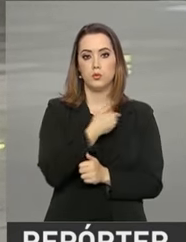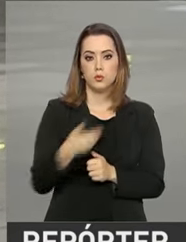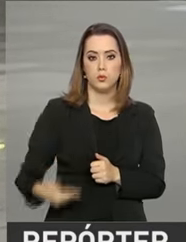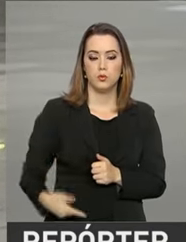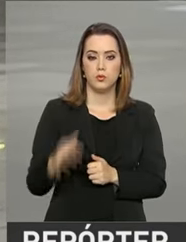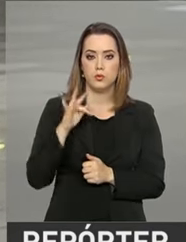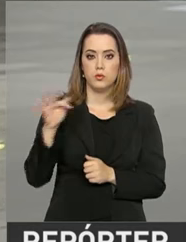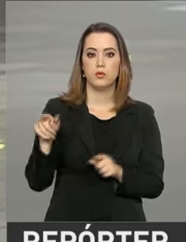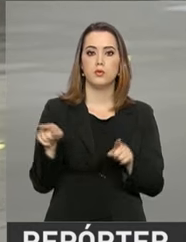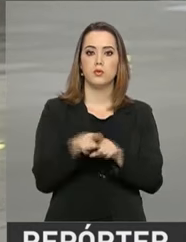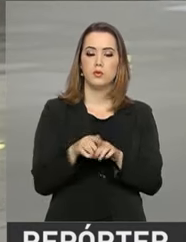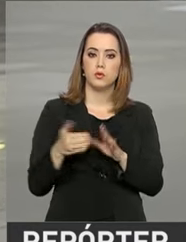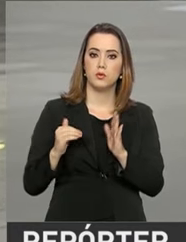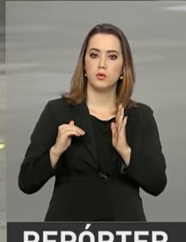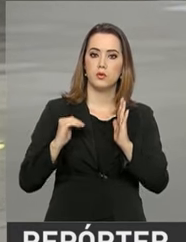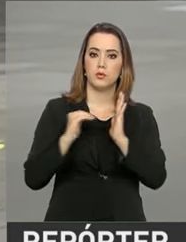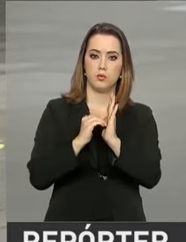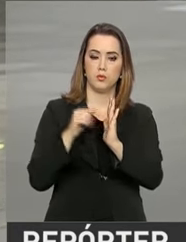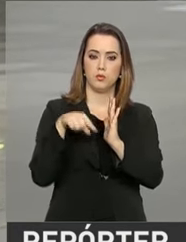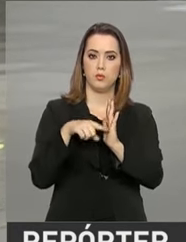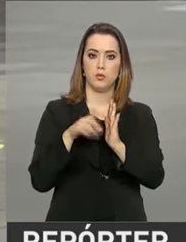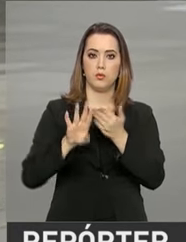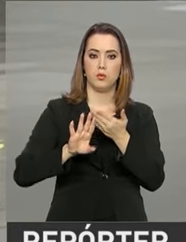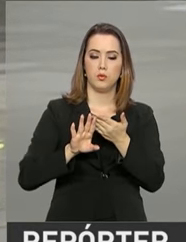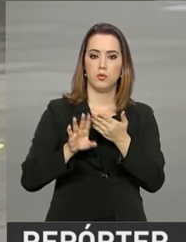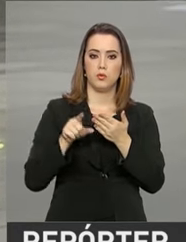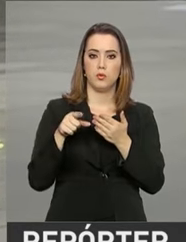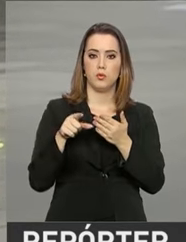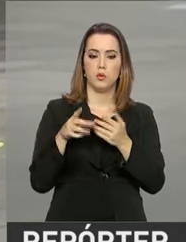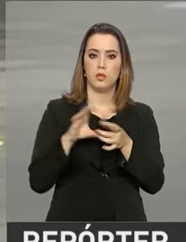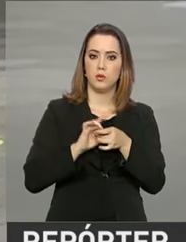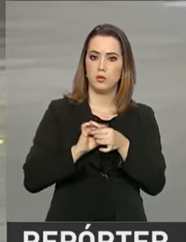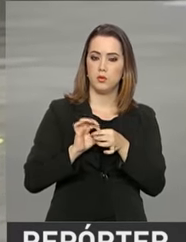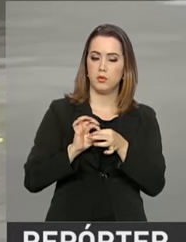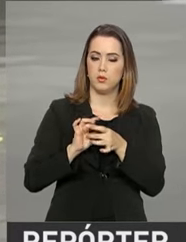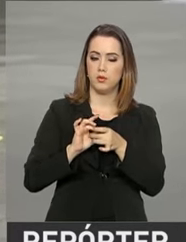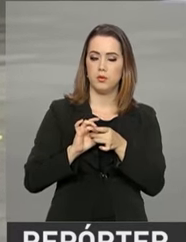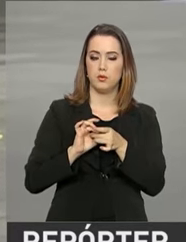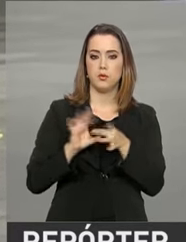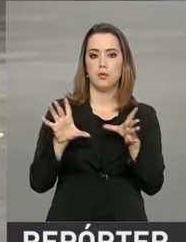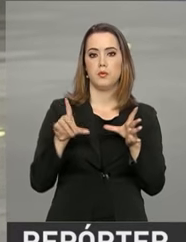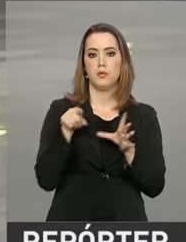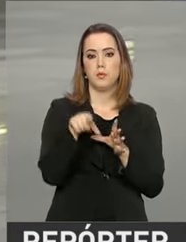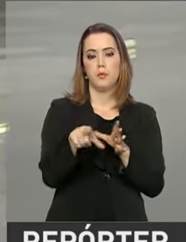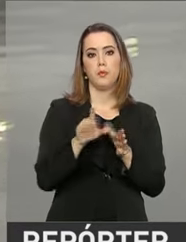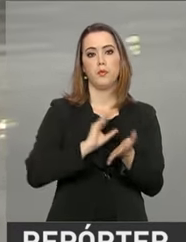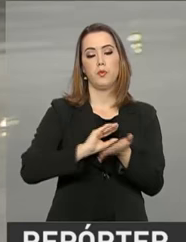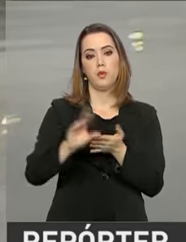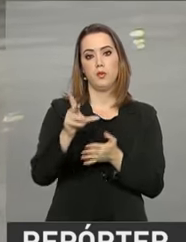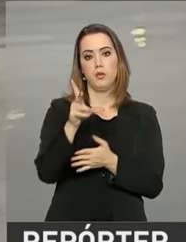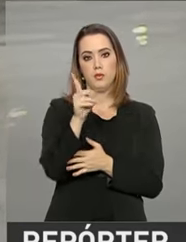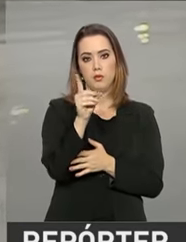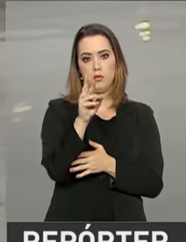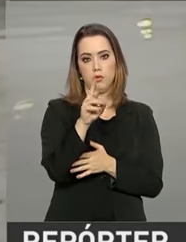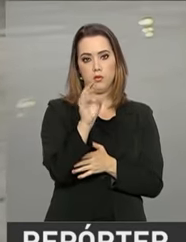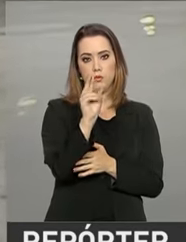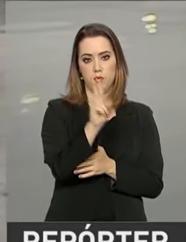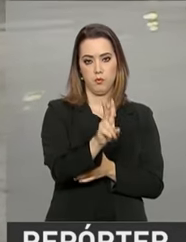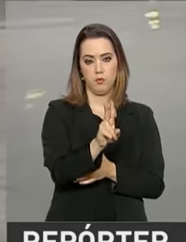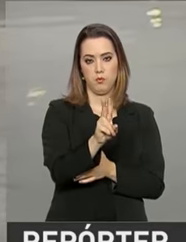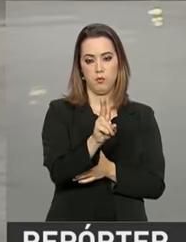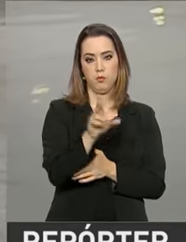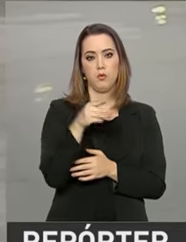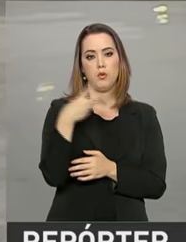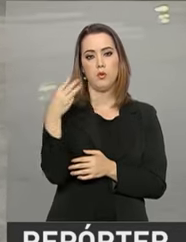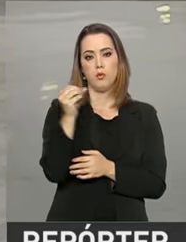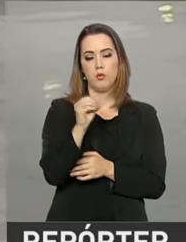turno da desvinculação de receitas da União que permite o governo federal até 2023 gastar de forma livre